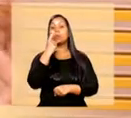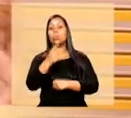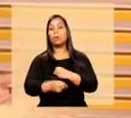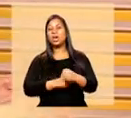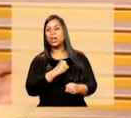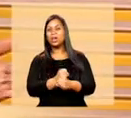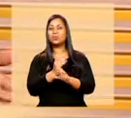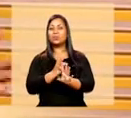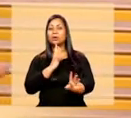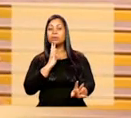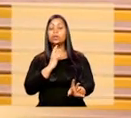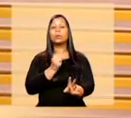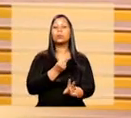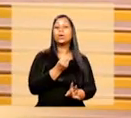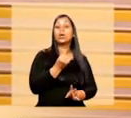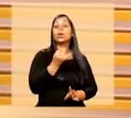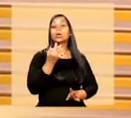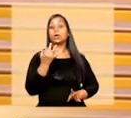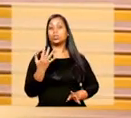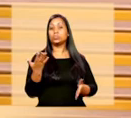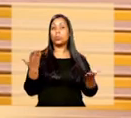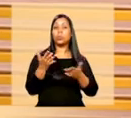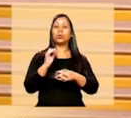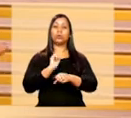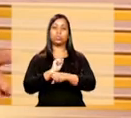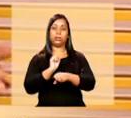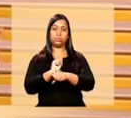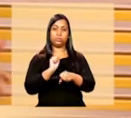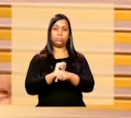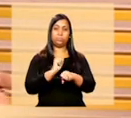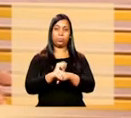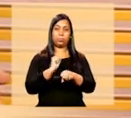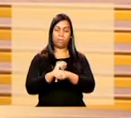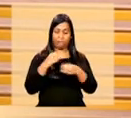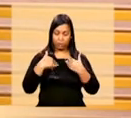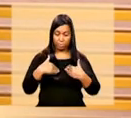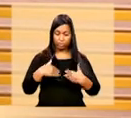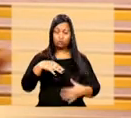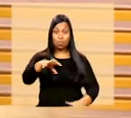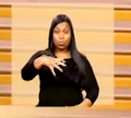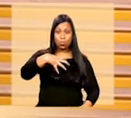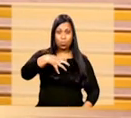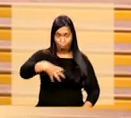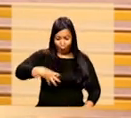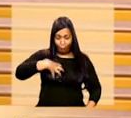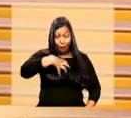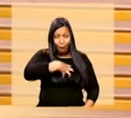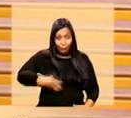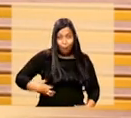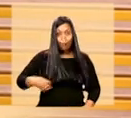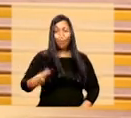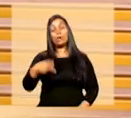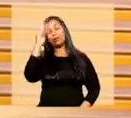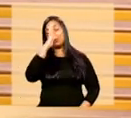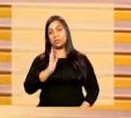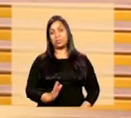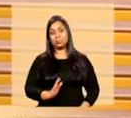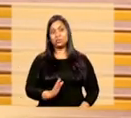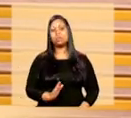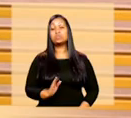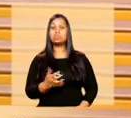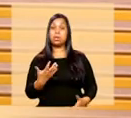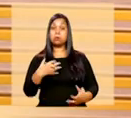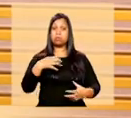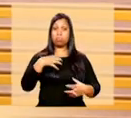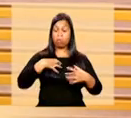ano e fila. Quanto tempo, em média, é hoje a espera por um órgão no Brasil? E tem, às vezes, um órgão que é